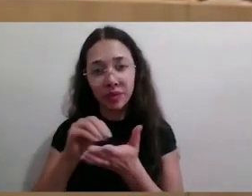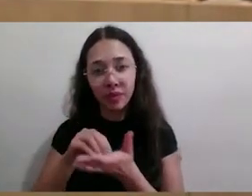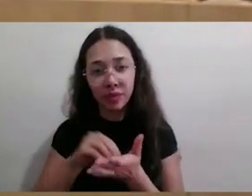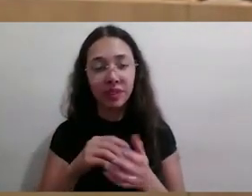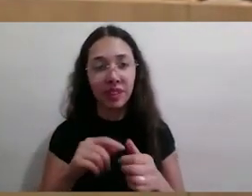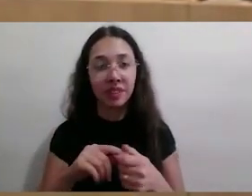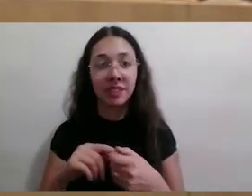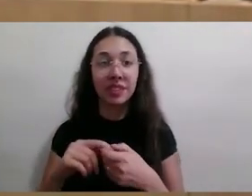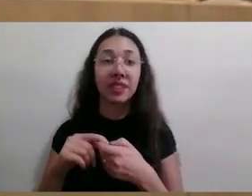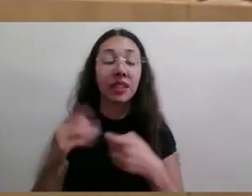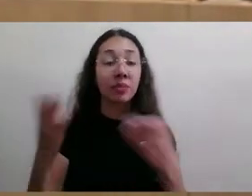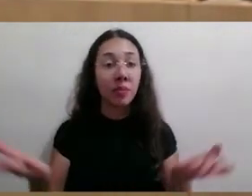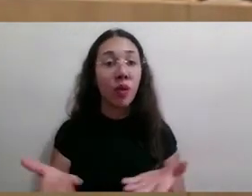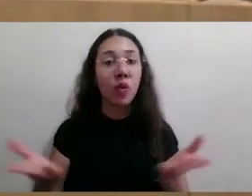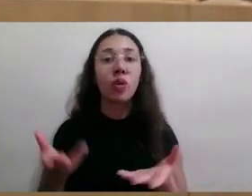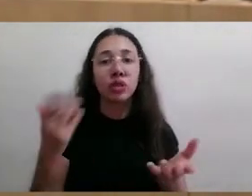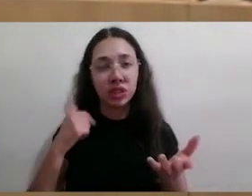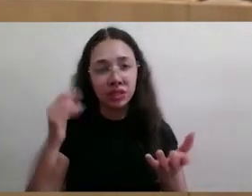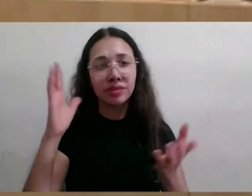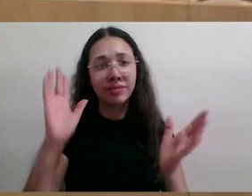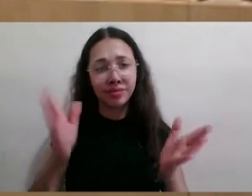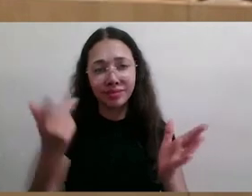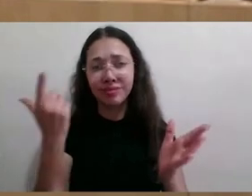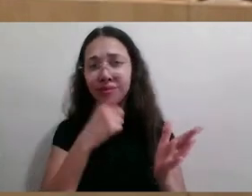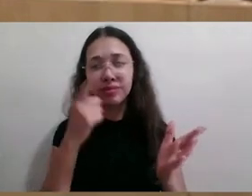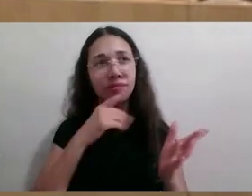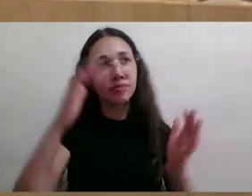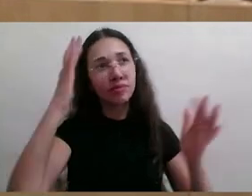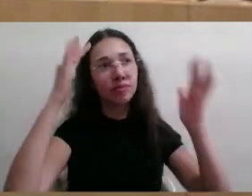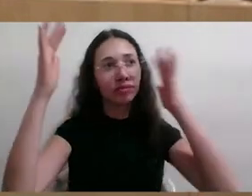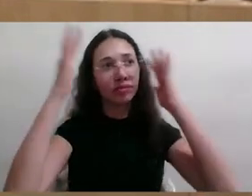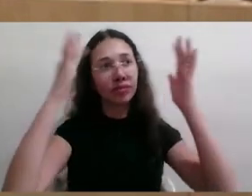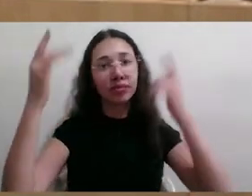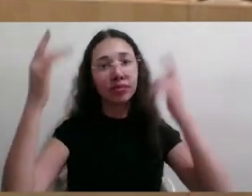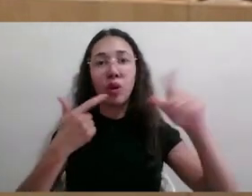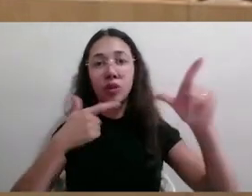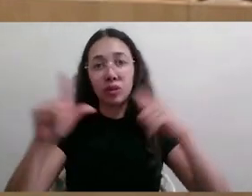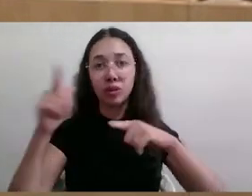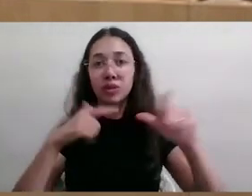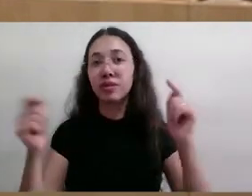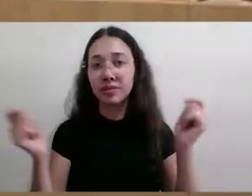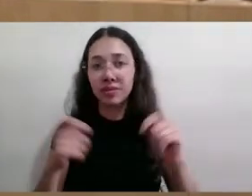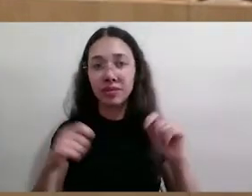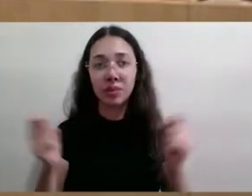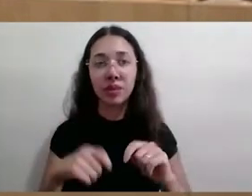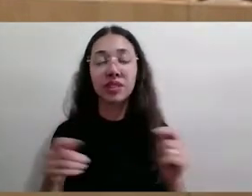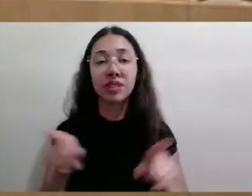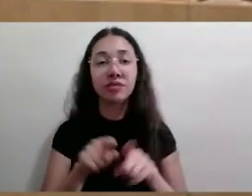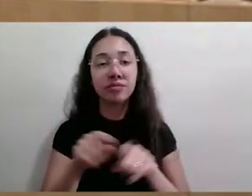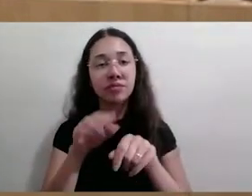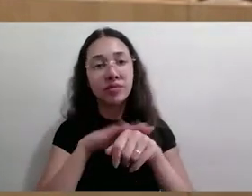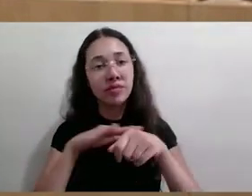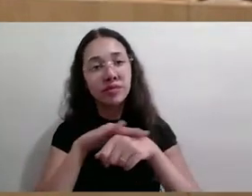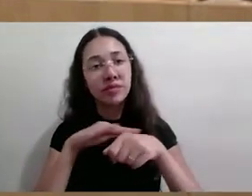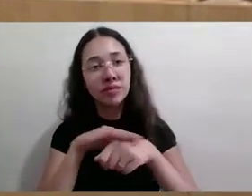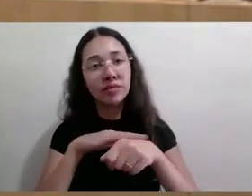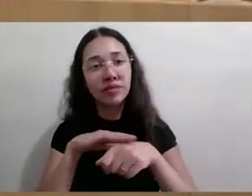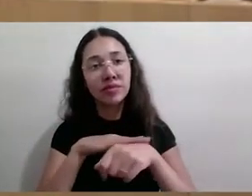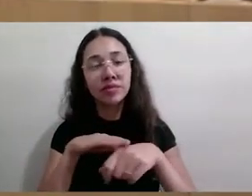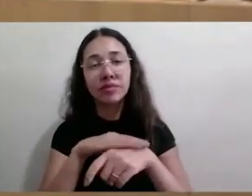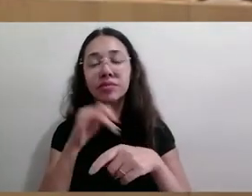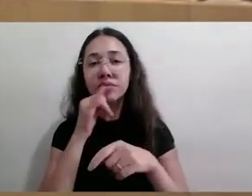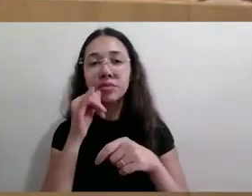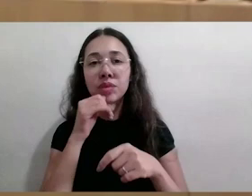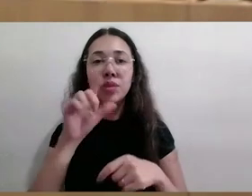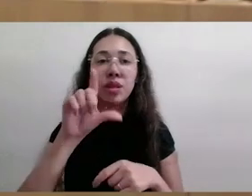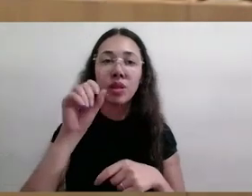mas hoje a gente já consegue pensar em algumas outras coisas. A gente andou conversando nos processos de incapacidade de LOAS, por exemplo,